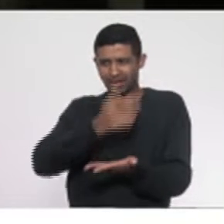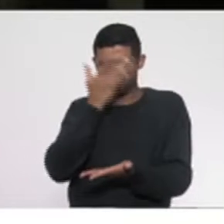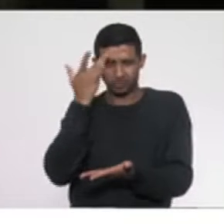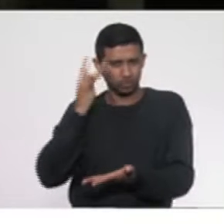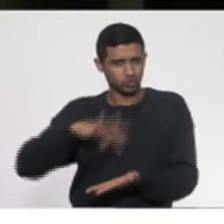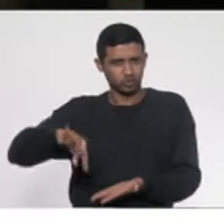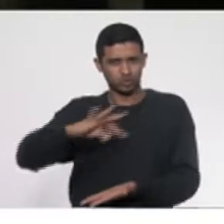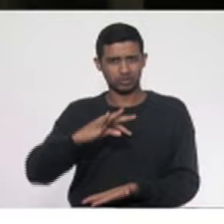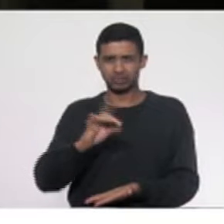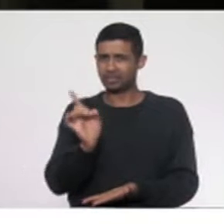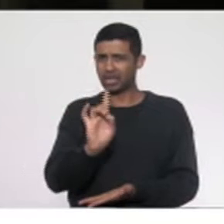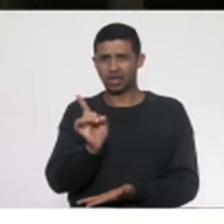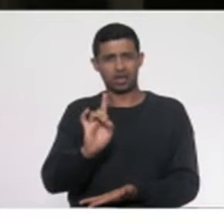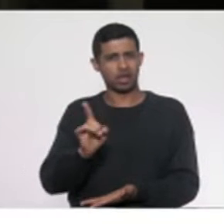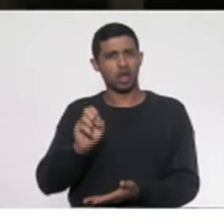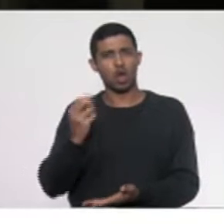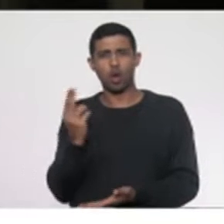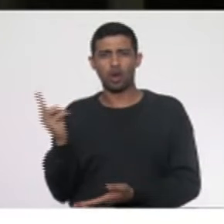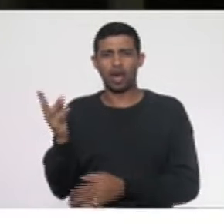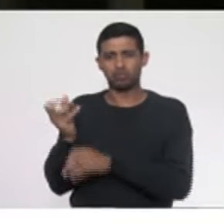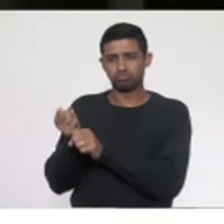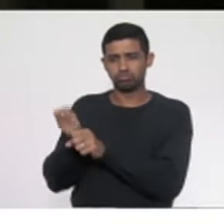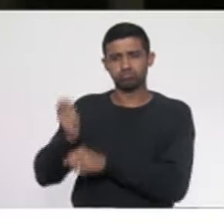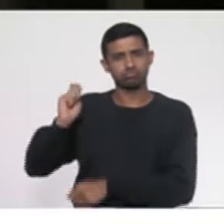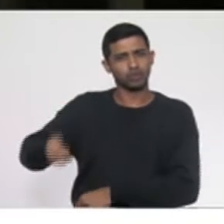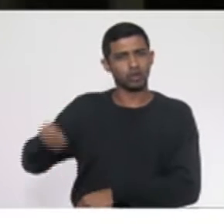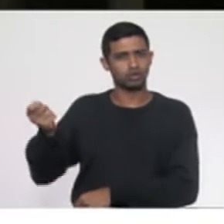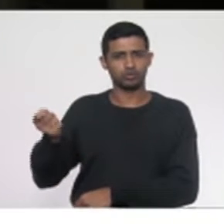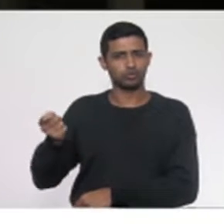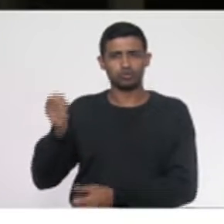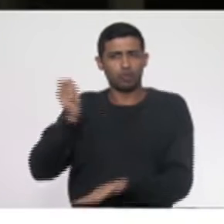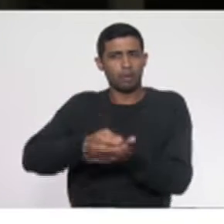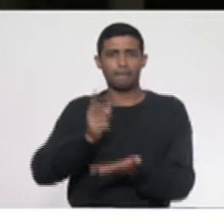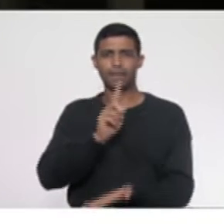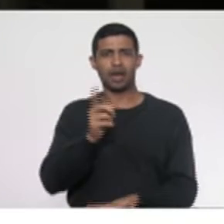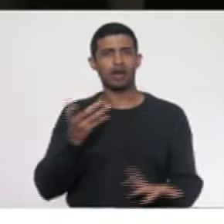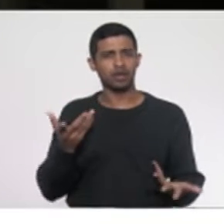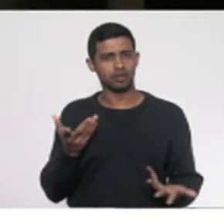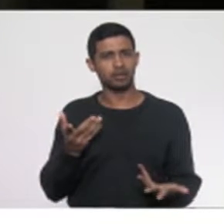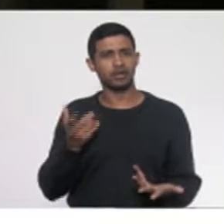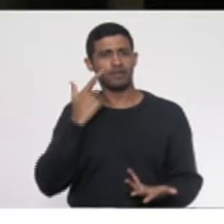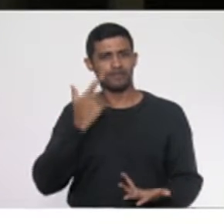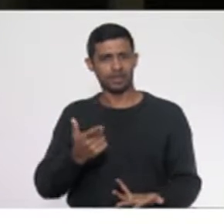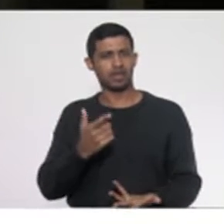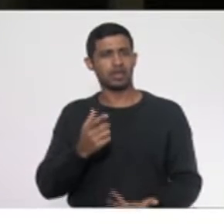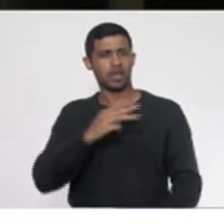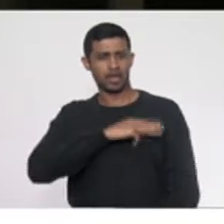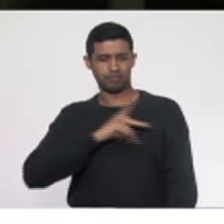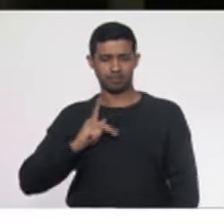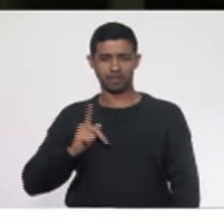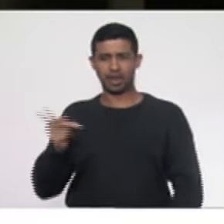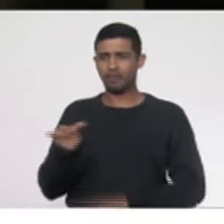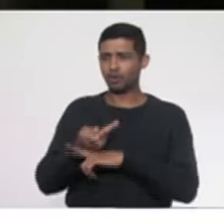do Tribunal de Contas não paga pessoal. O fundo da Procuradoria-Geral do MP também não.